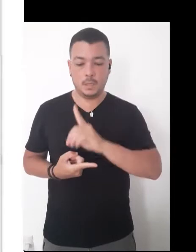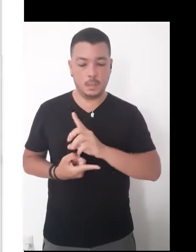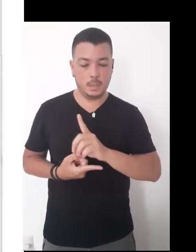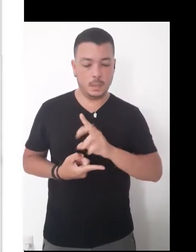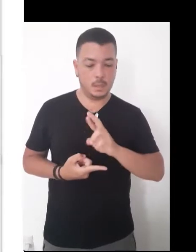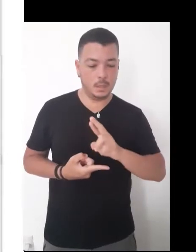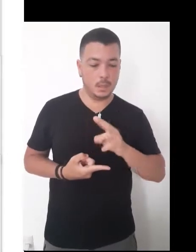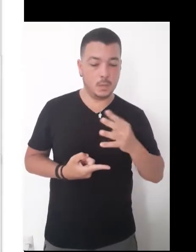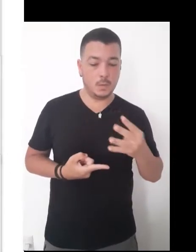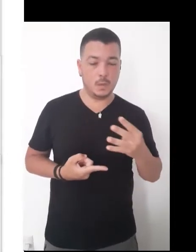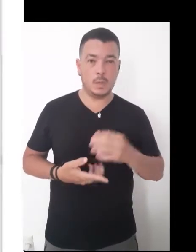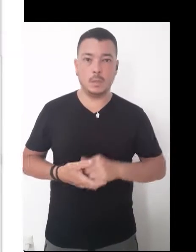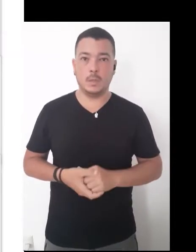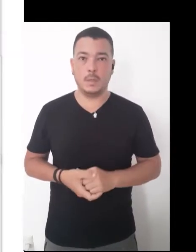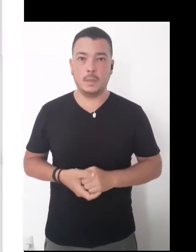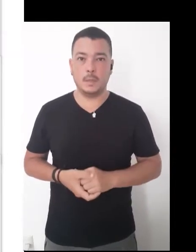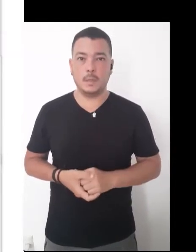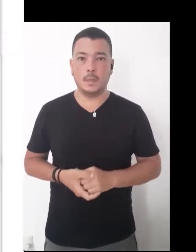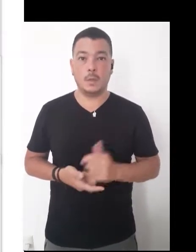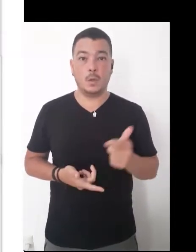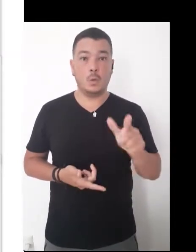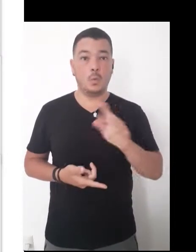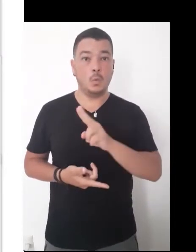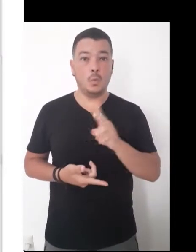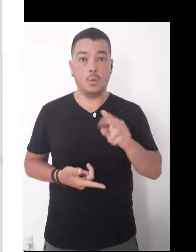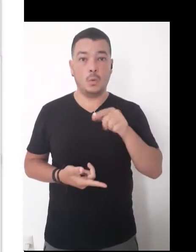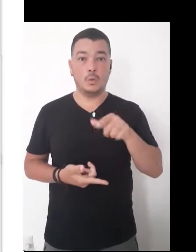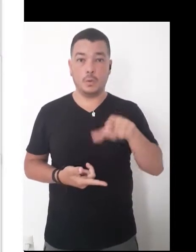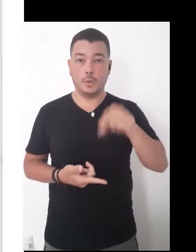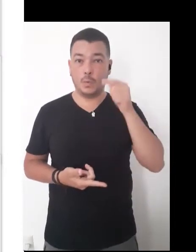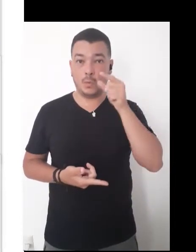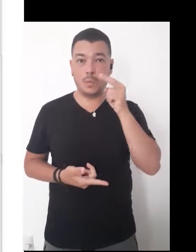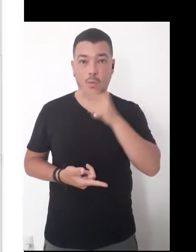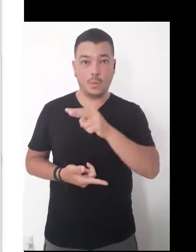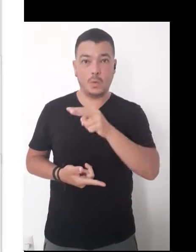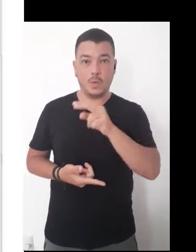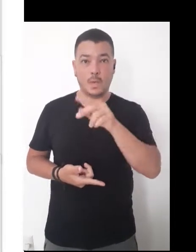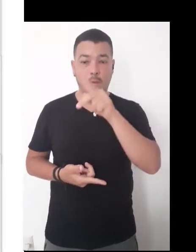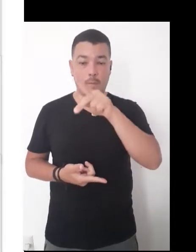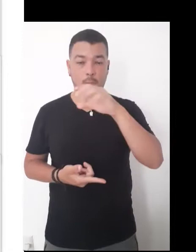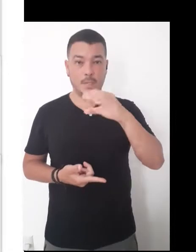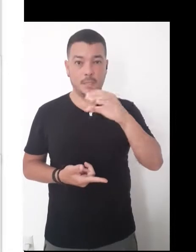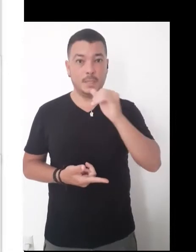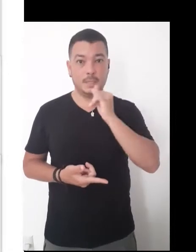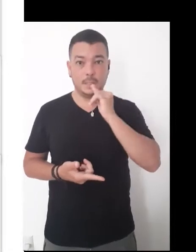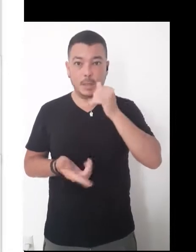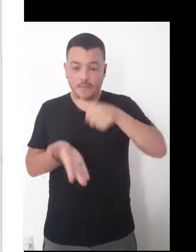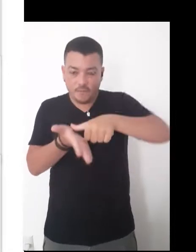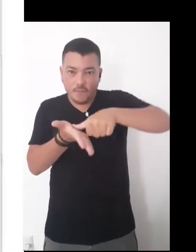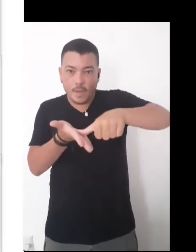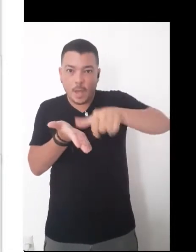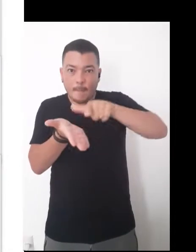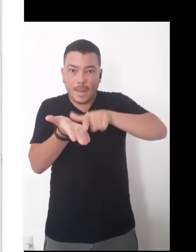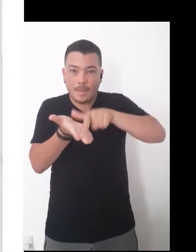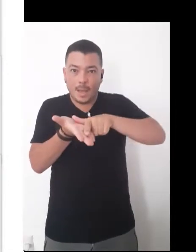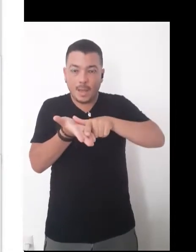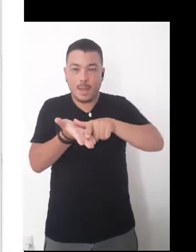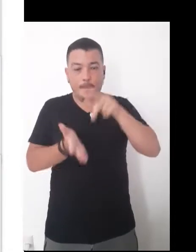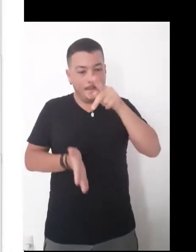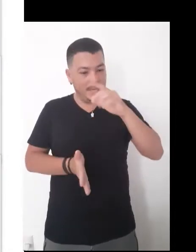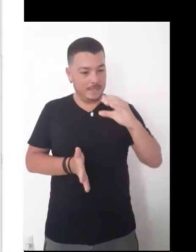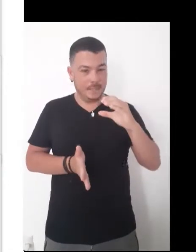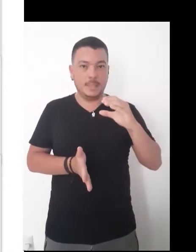outra forma de vocês encontrarem essa nomenclatura é o PC, né? Se seu adesivo aqui na memória tem escrito PC, é porque é